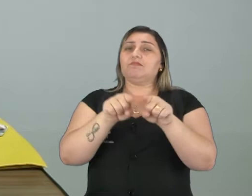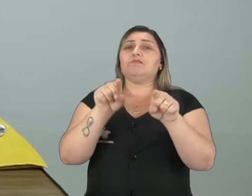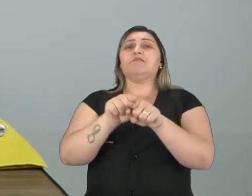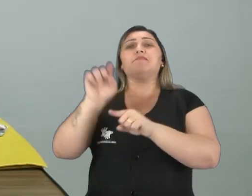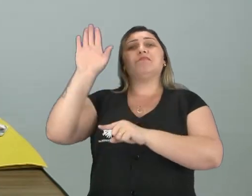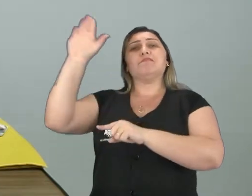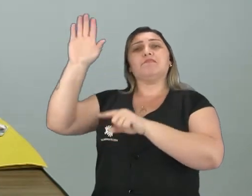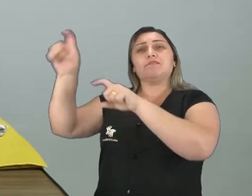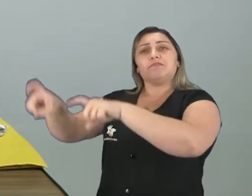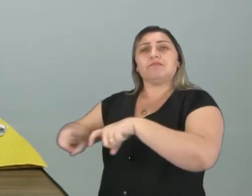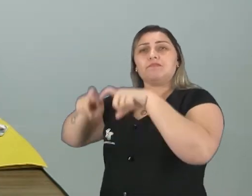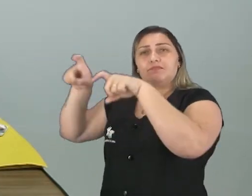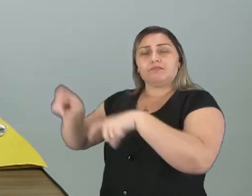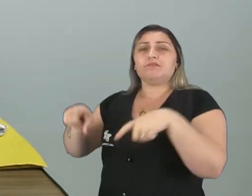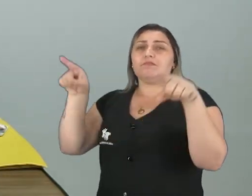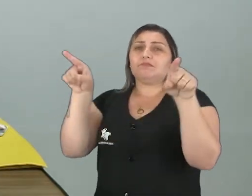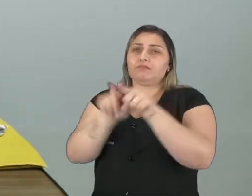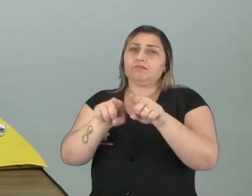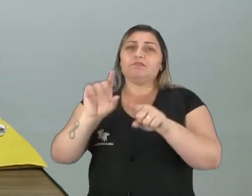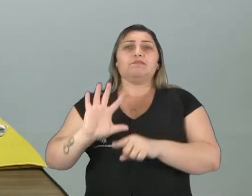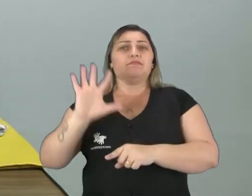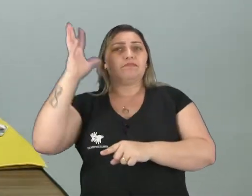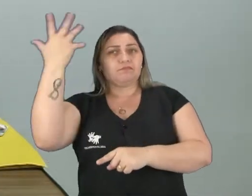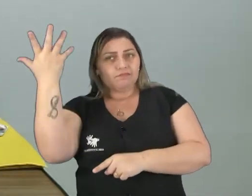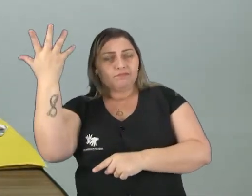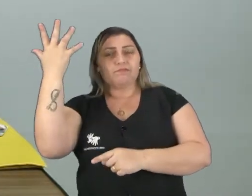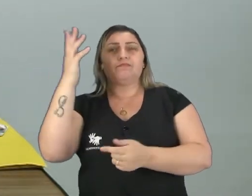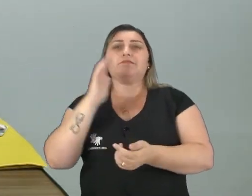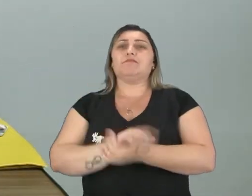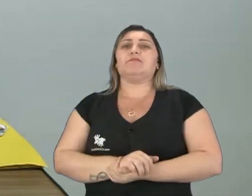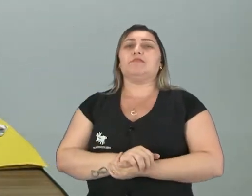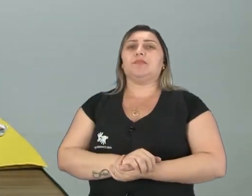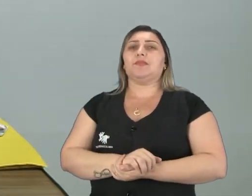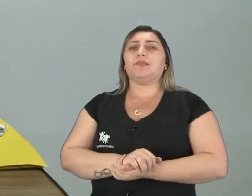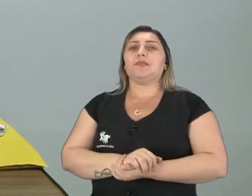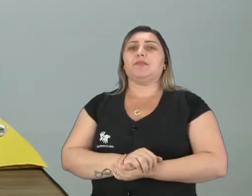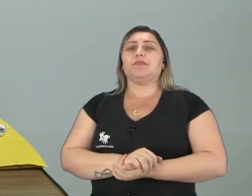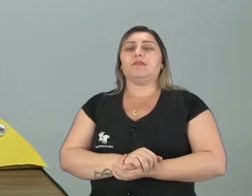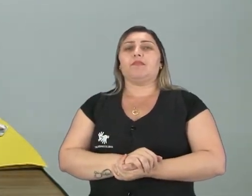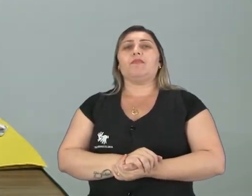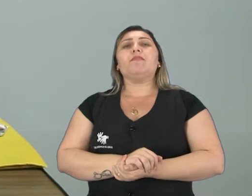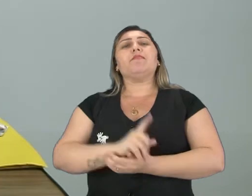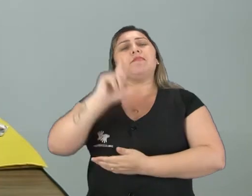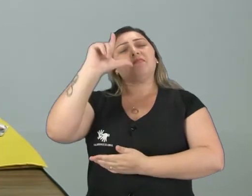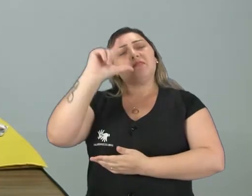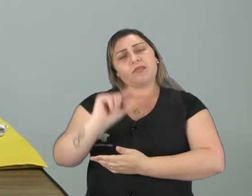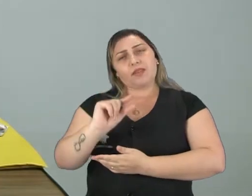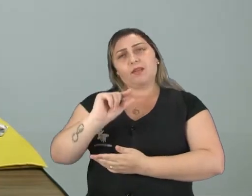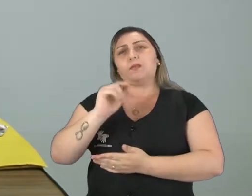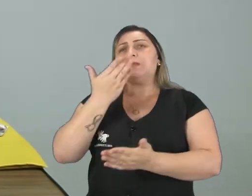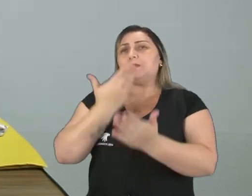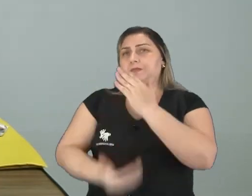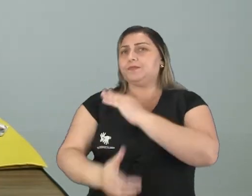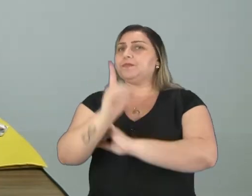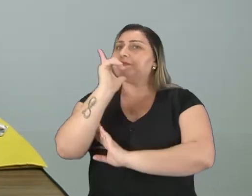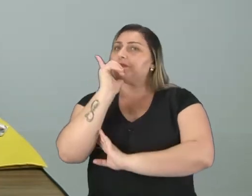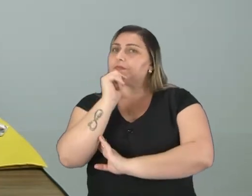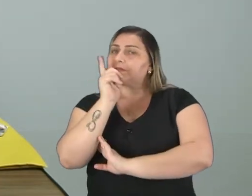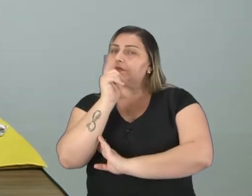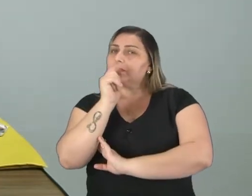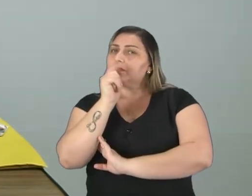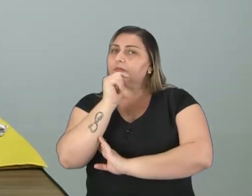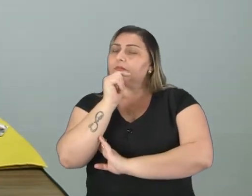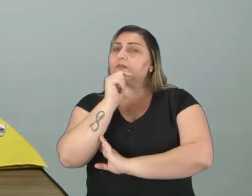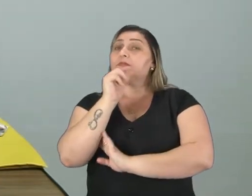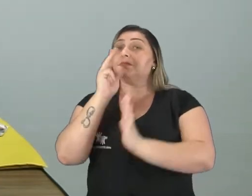na agricultura, que também acaba ocasionando um pouco desse desperdício através